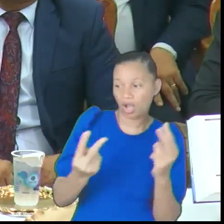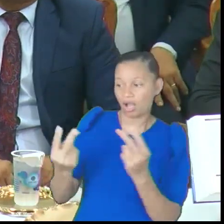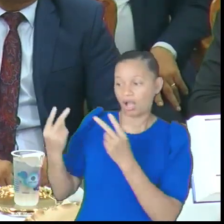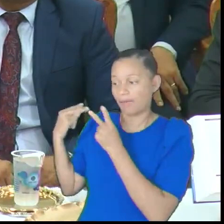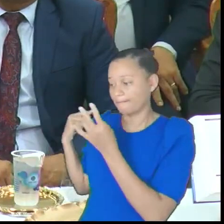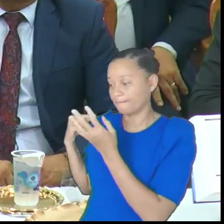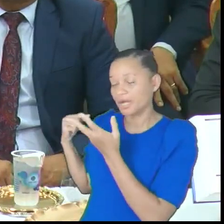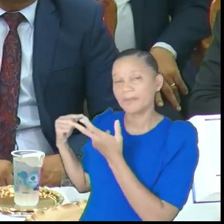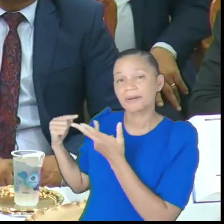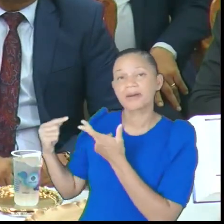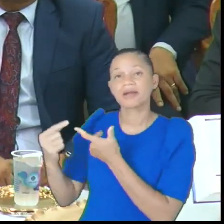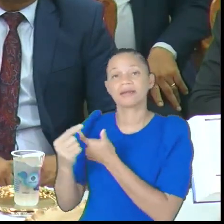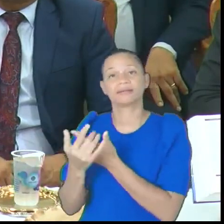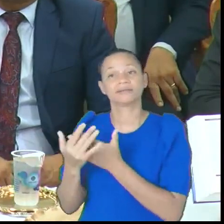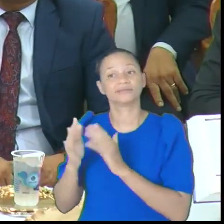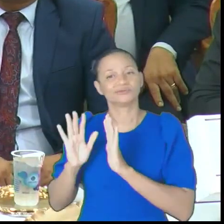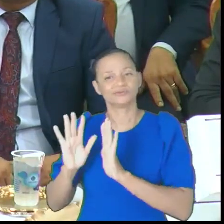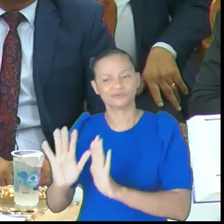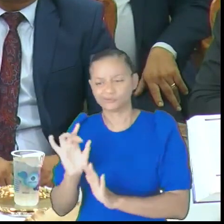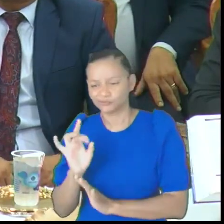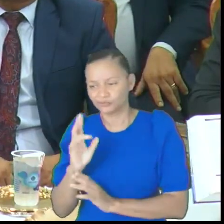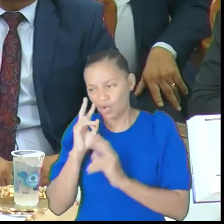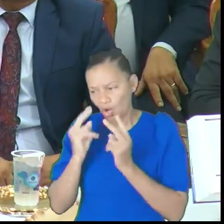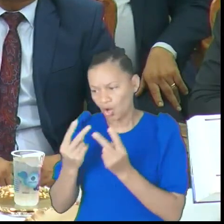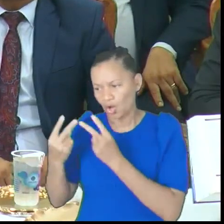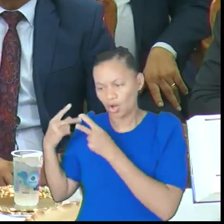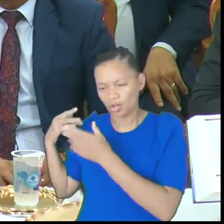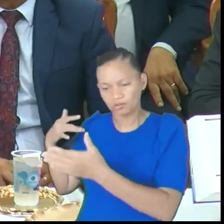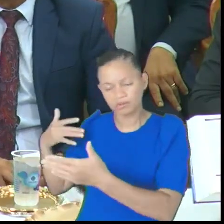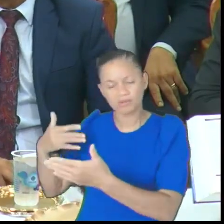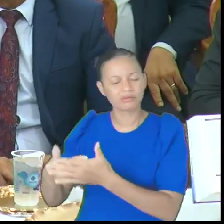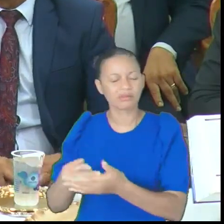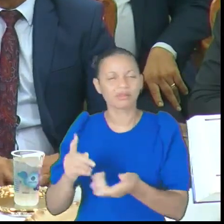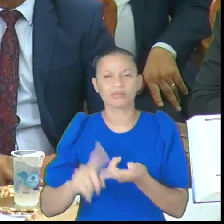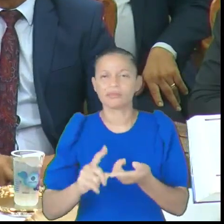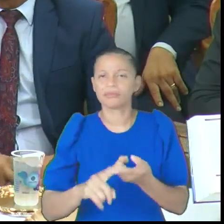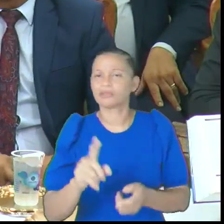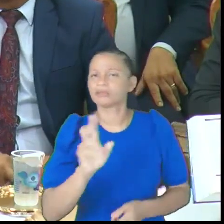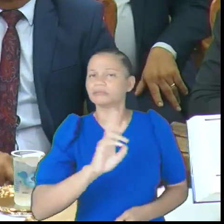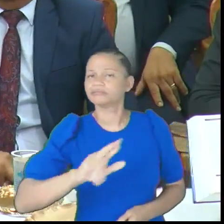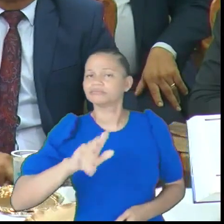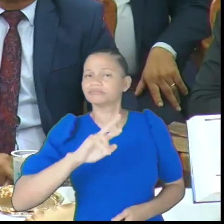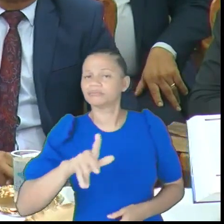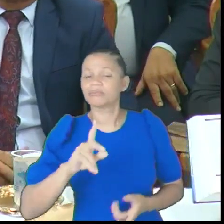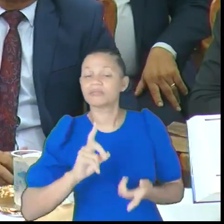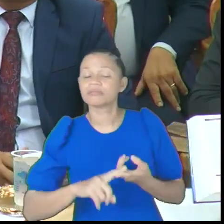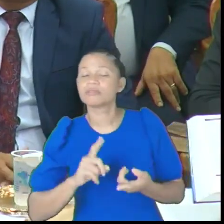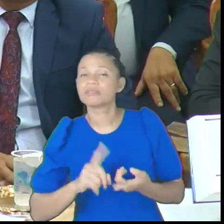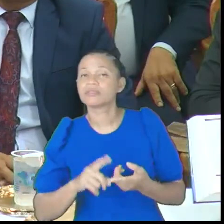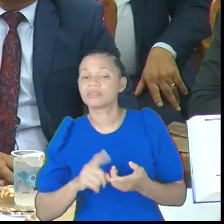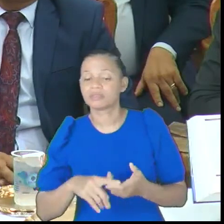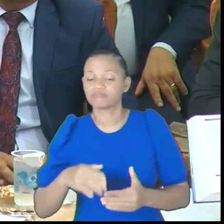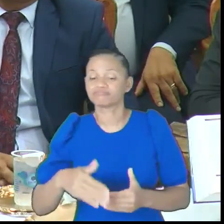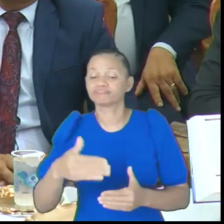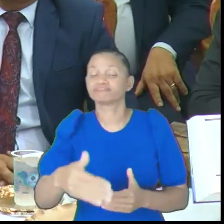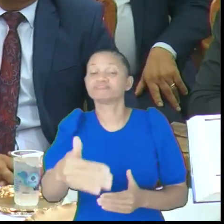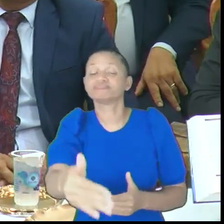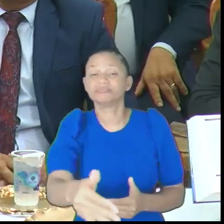trás, só que não é só um olhar para trás também, é também um olhar